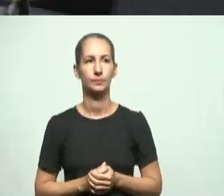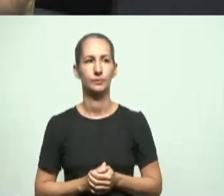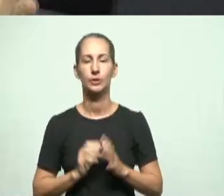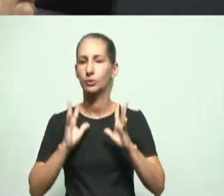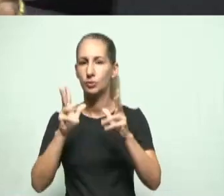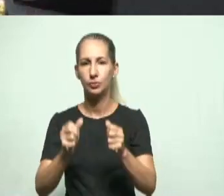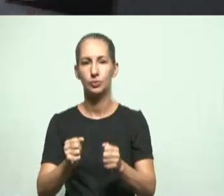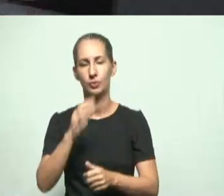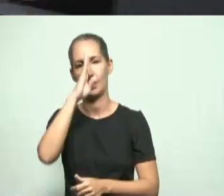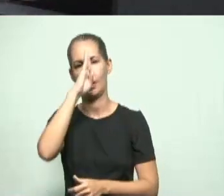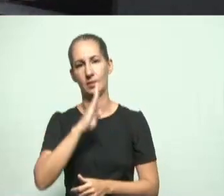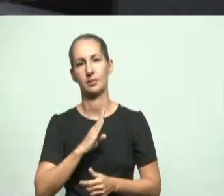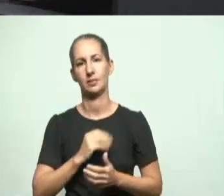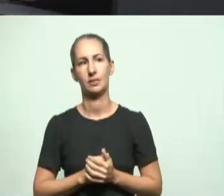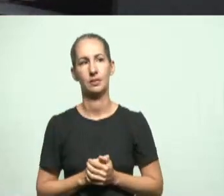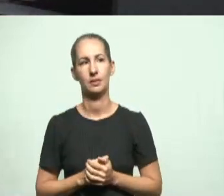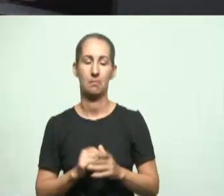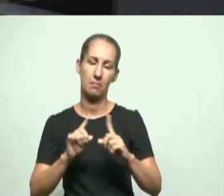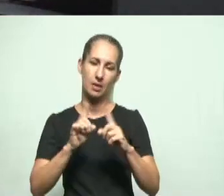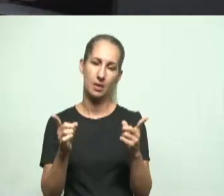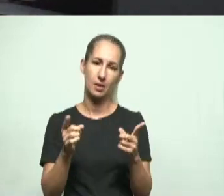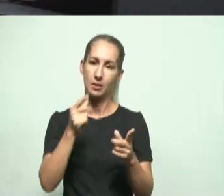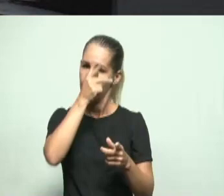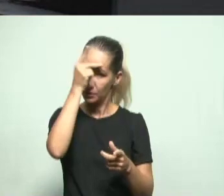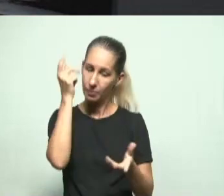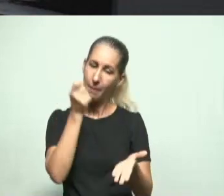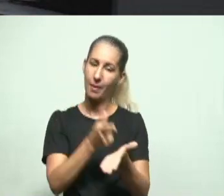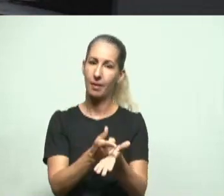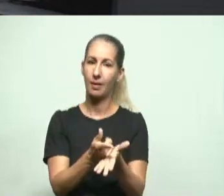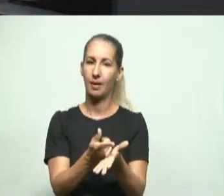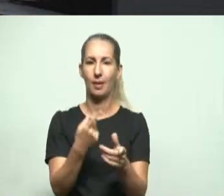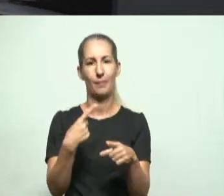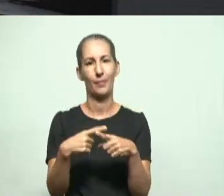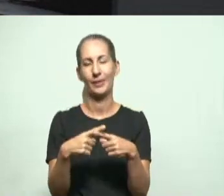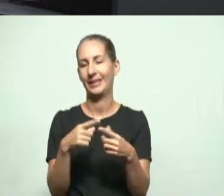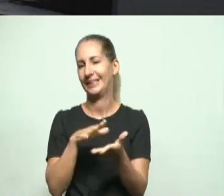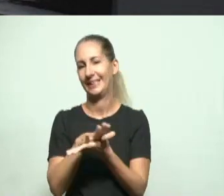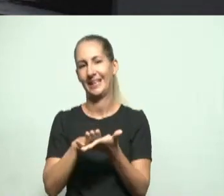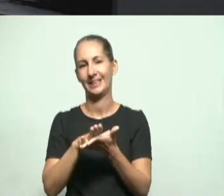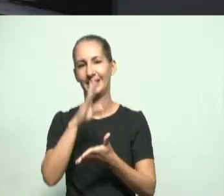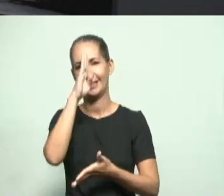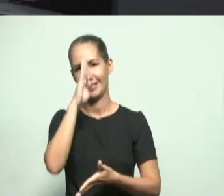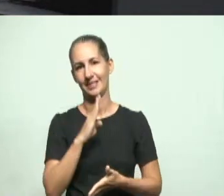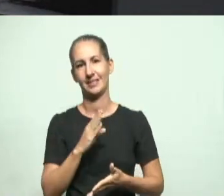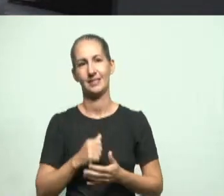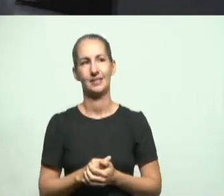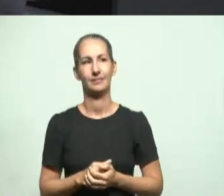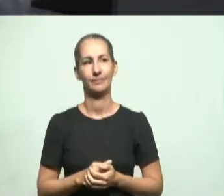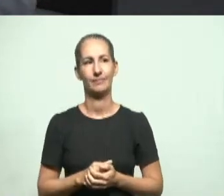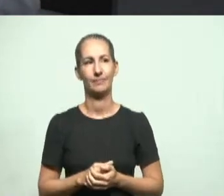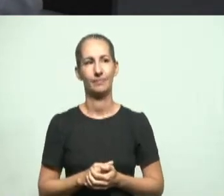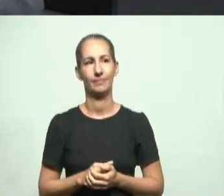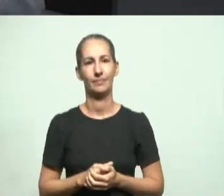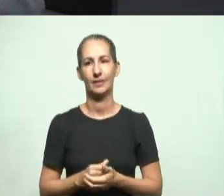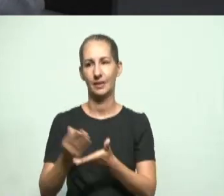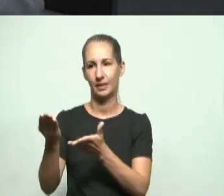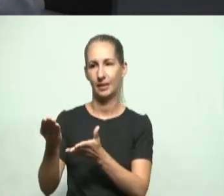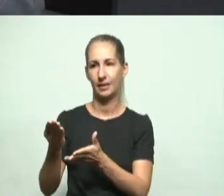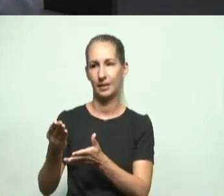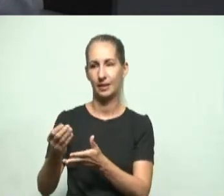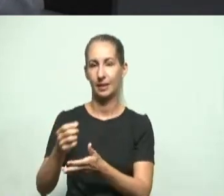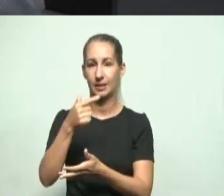Tudo fosse de graça. Porém, alguém vai pagar a conta, porque não existe nada de graça. Quando alguém bota uma promoção na loja